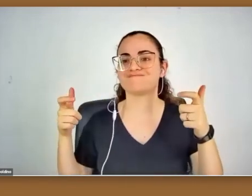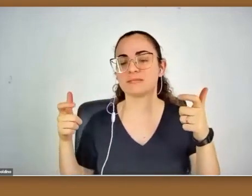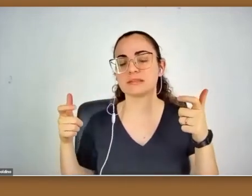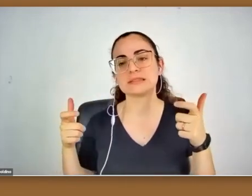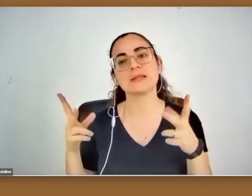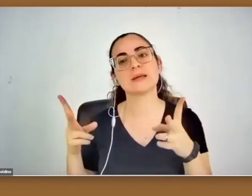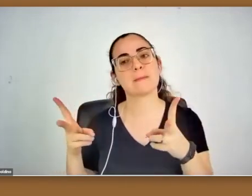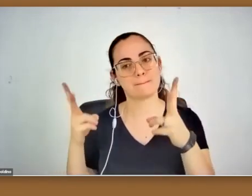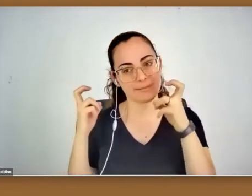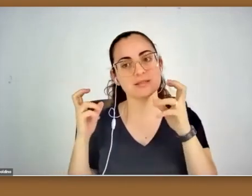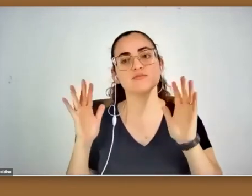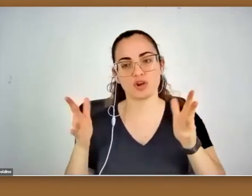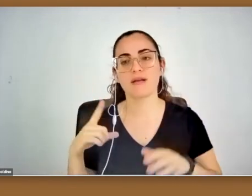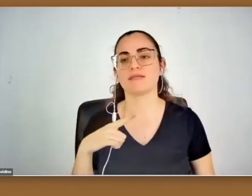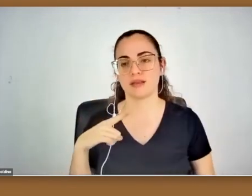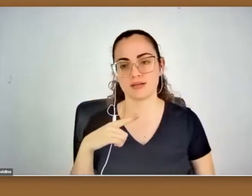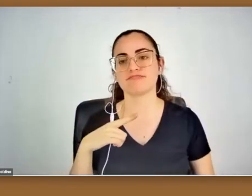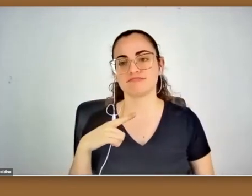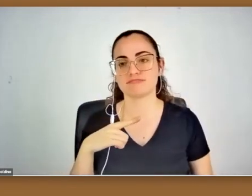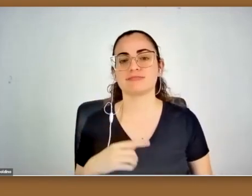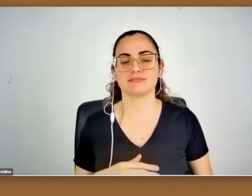doenças transmitidas por mosquitos.